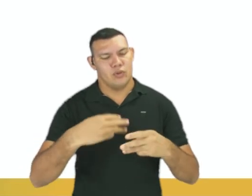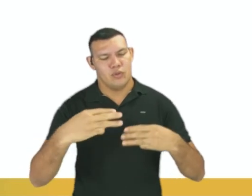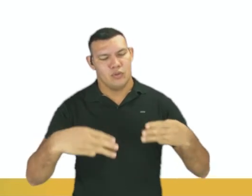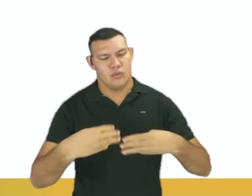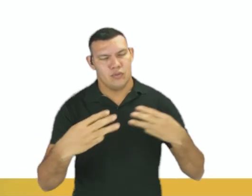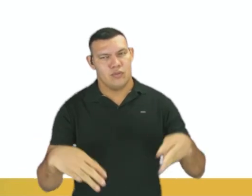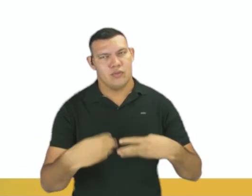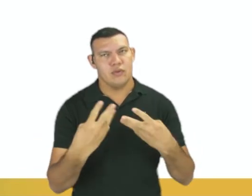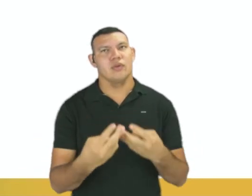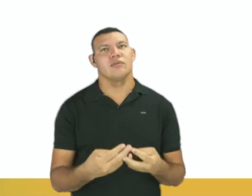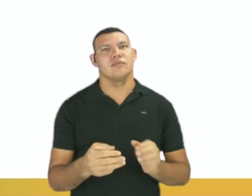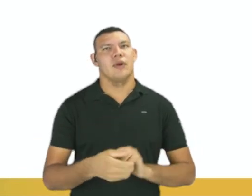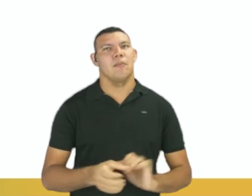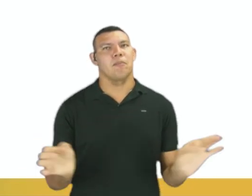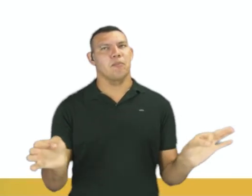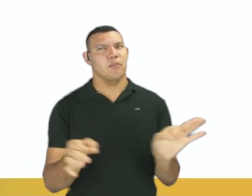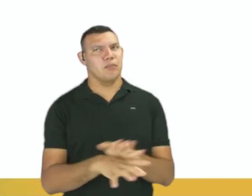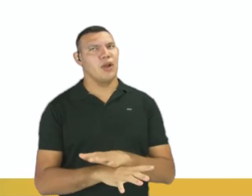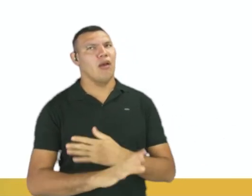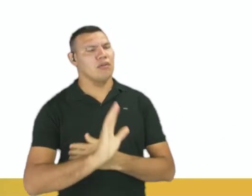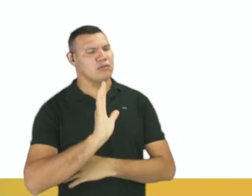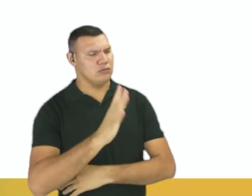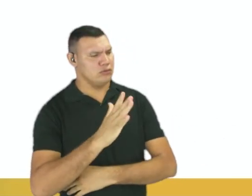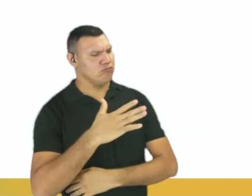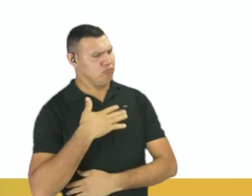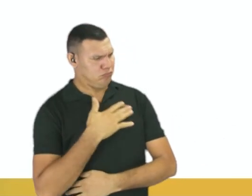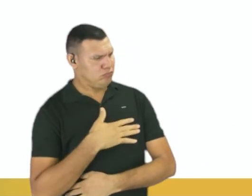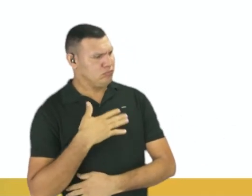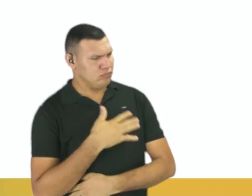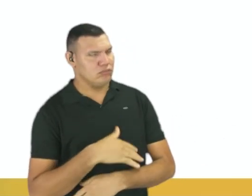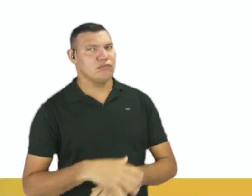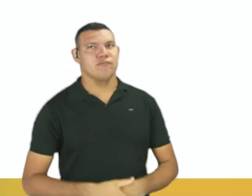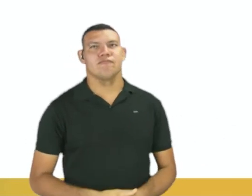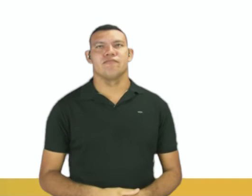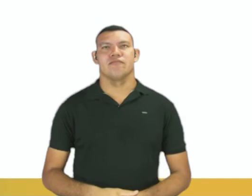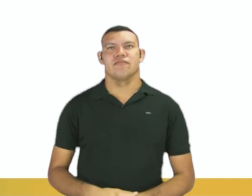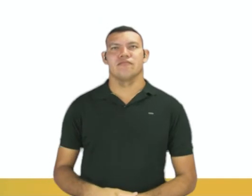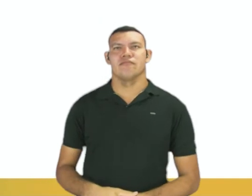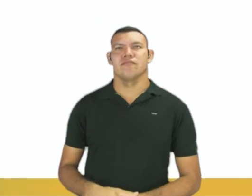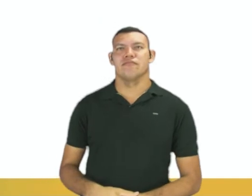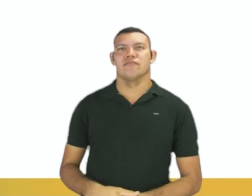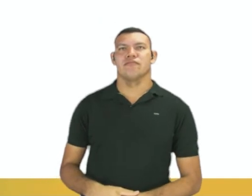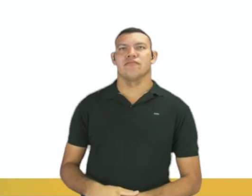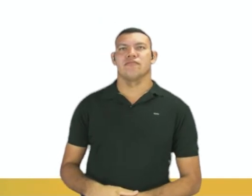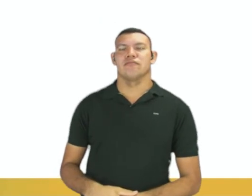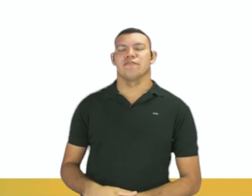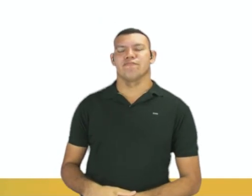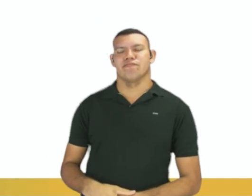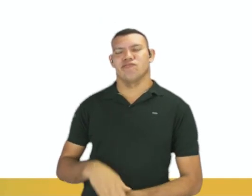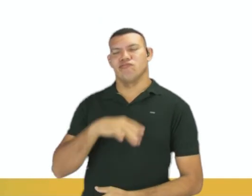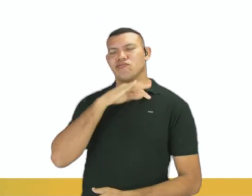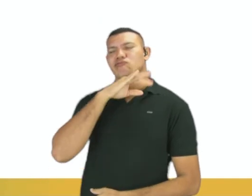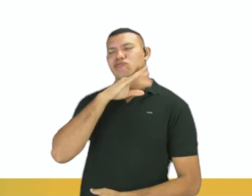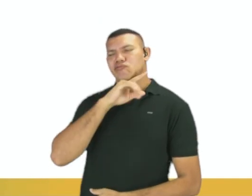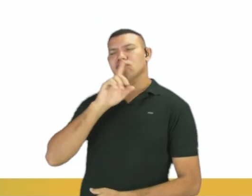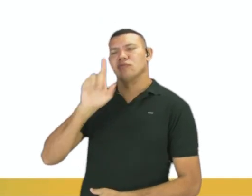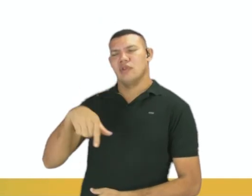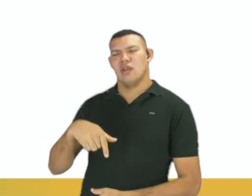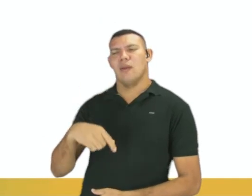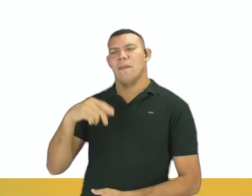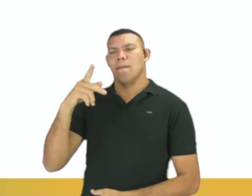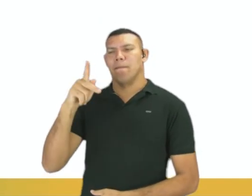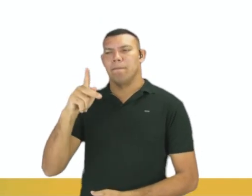pronto está satisfeito e aí passa o Recruta e disse e o pior é que a sobremesa é pêssego com creme